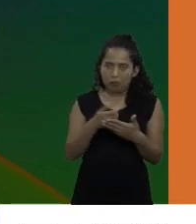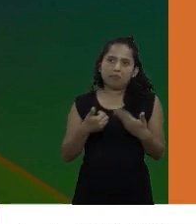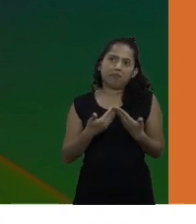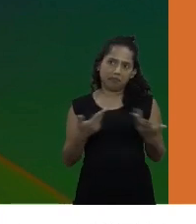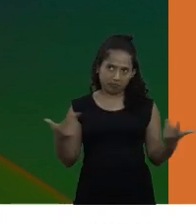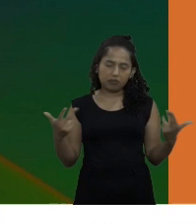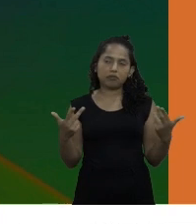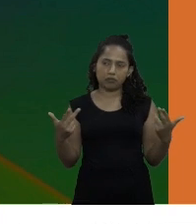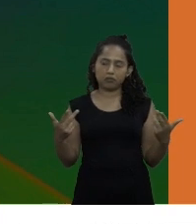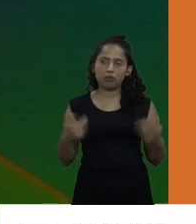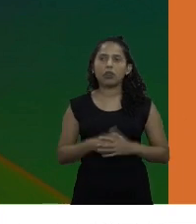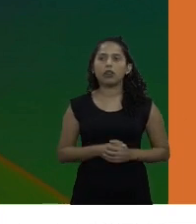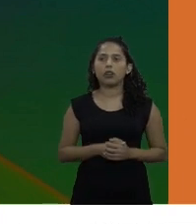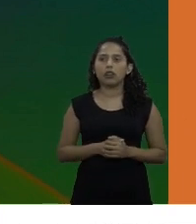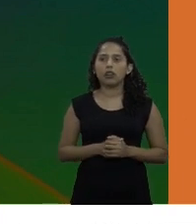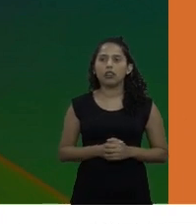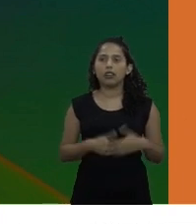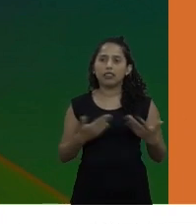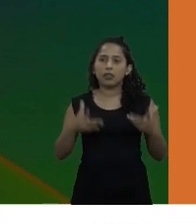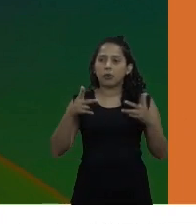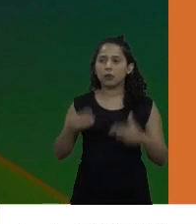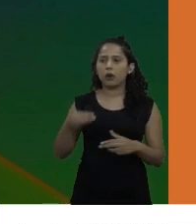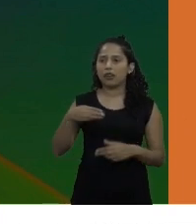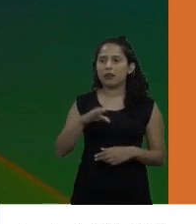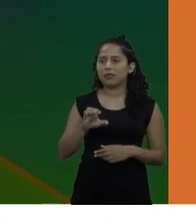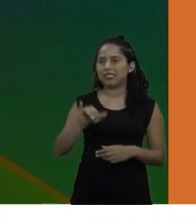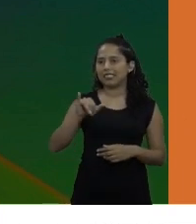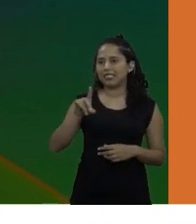mês, né? E como a Emicida fala, né?